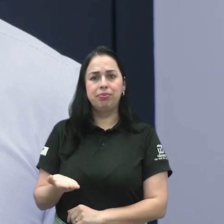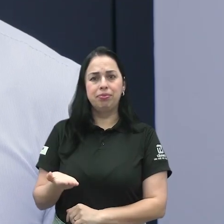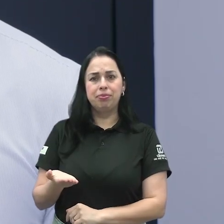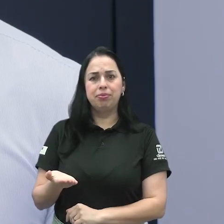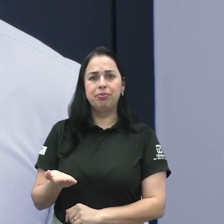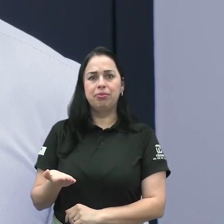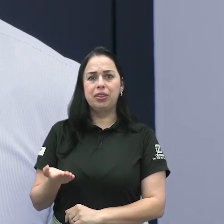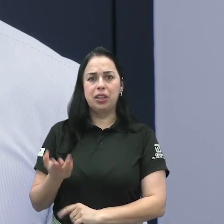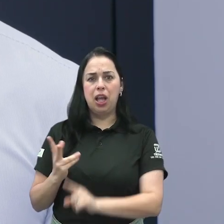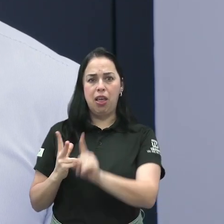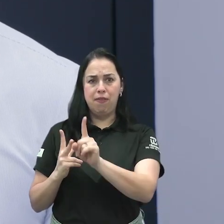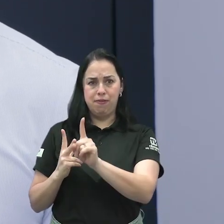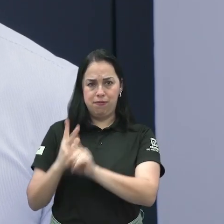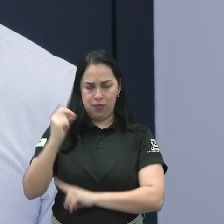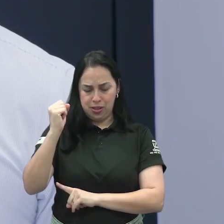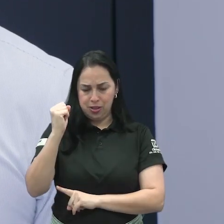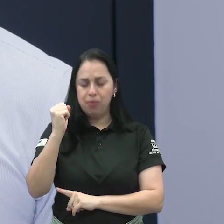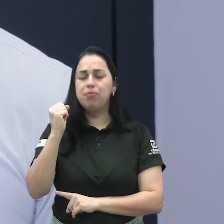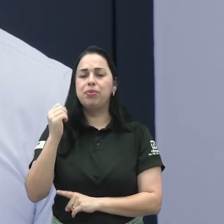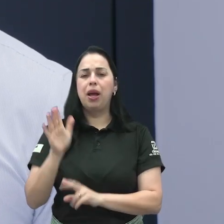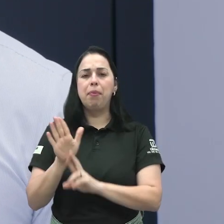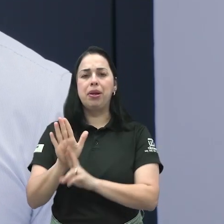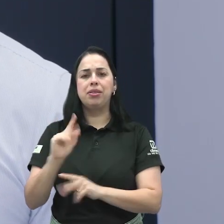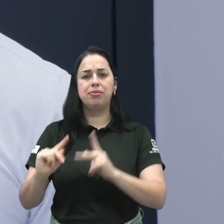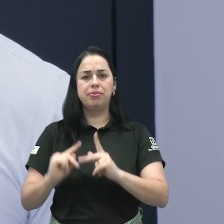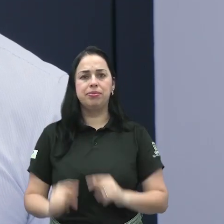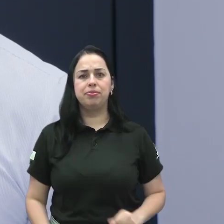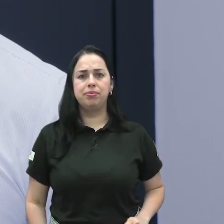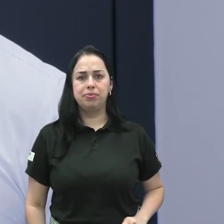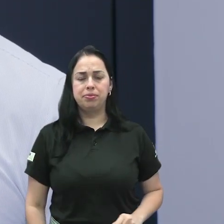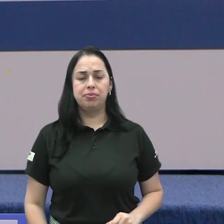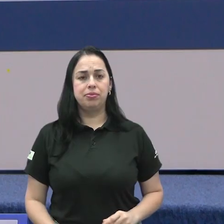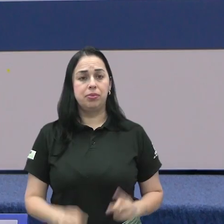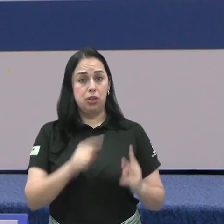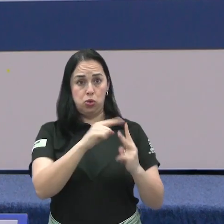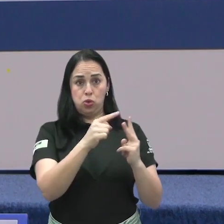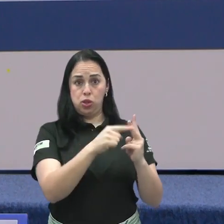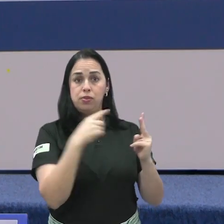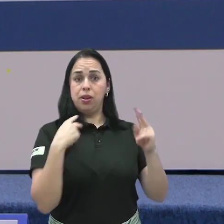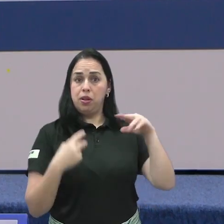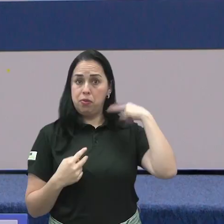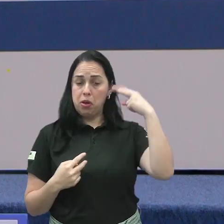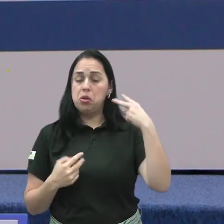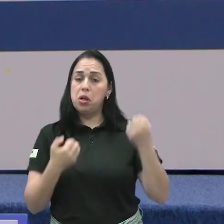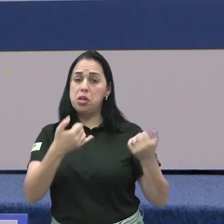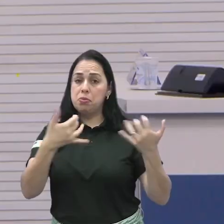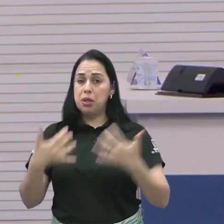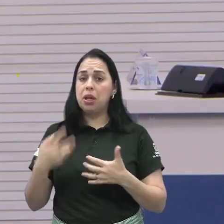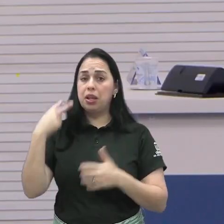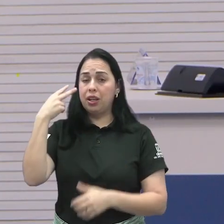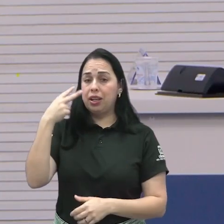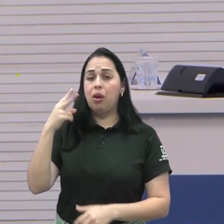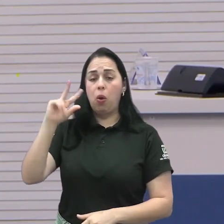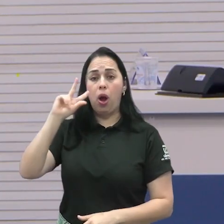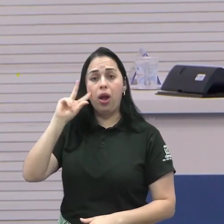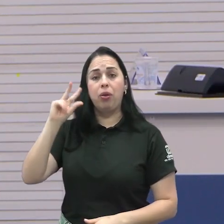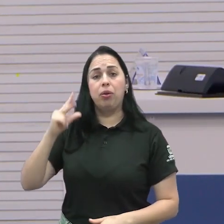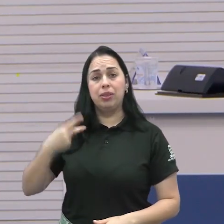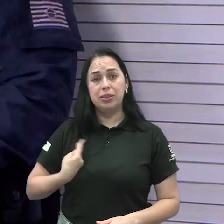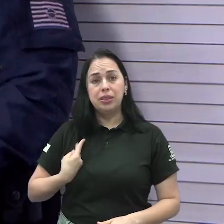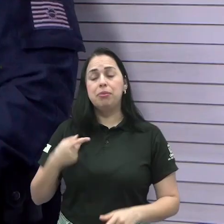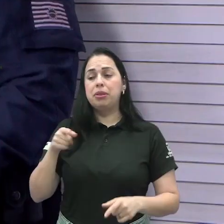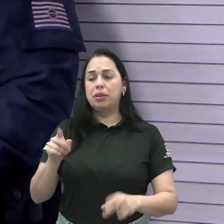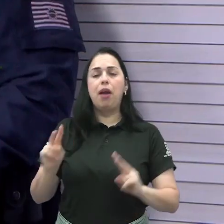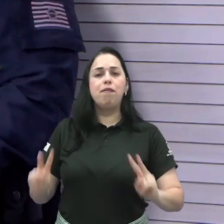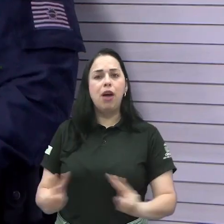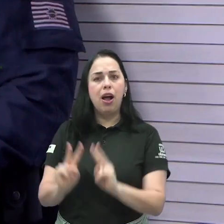Léo como um campeão aqui na nossa cidade de São José dos Campos. Para os vereadores, o reconhecimento mostra que a Câmara de São José